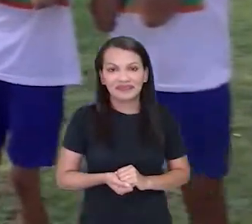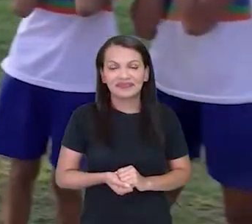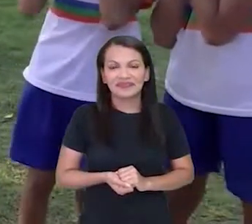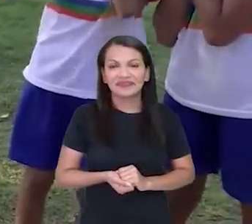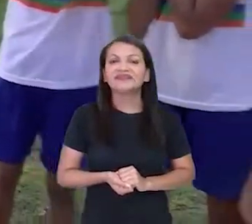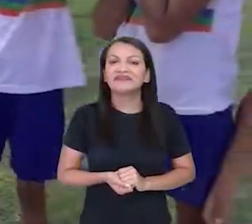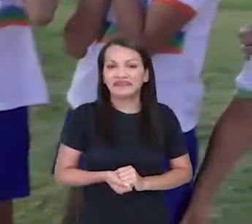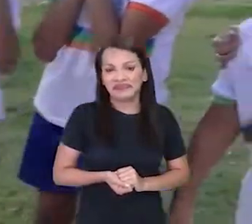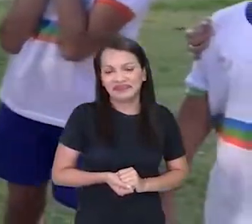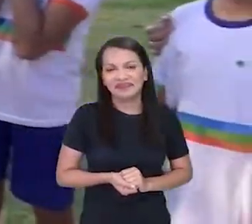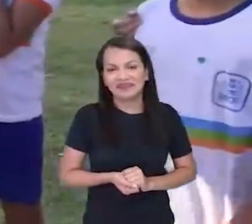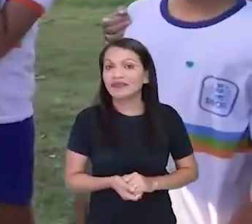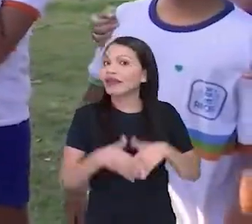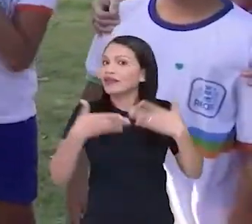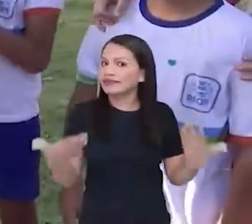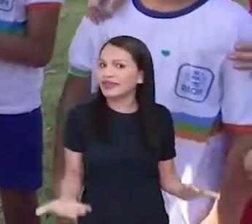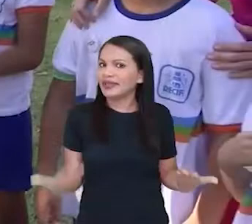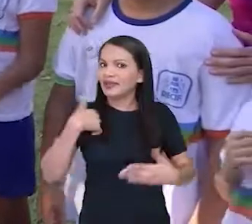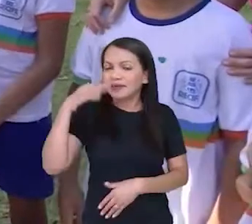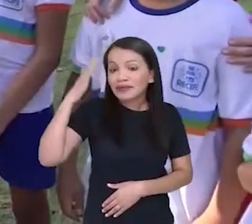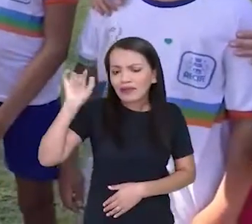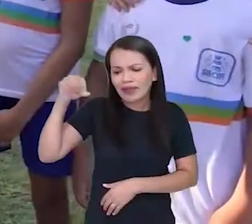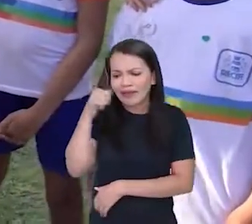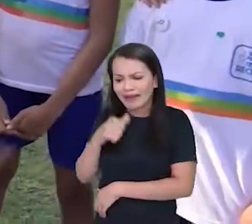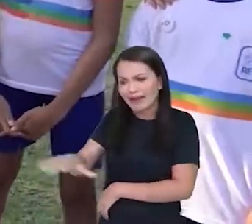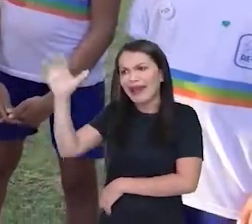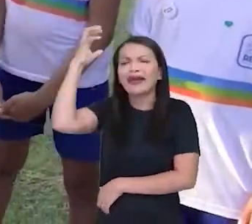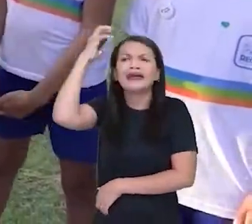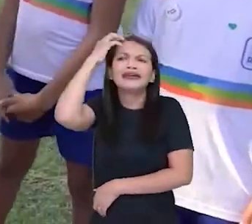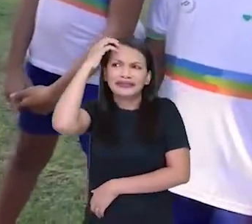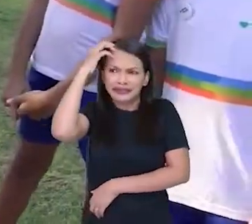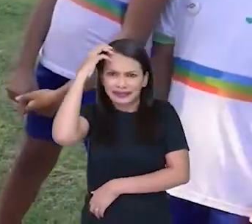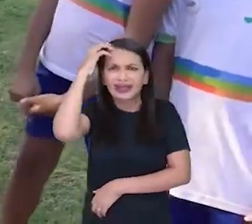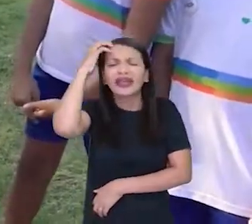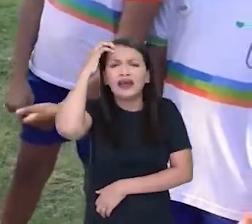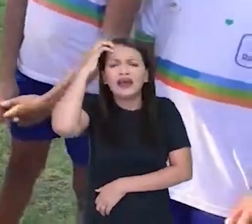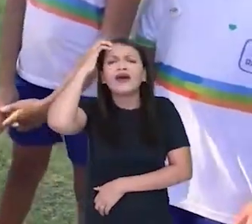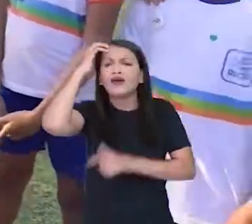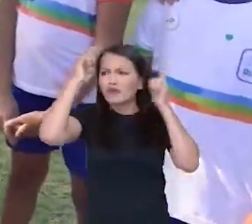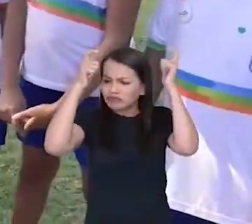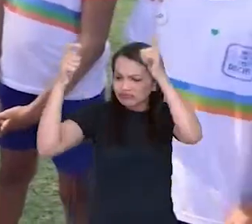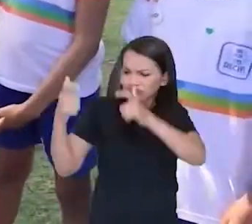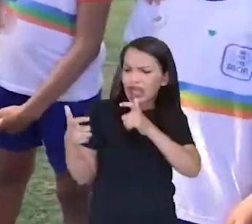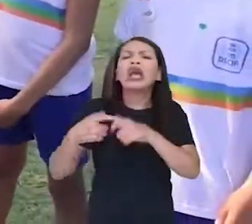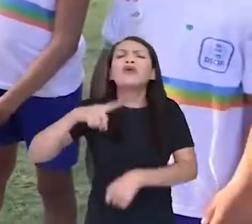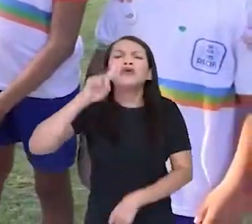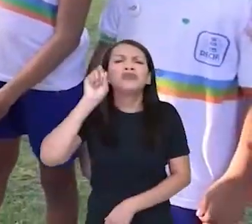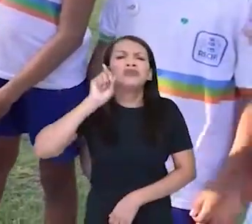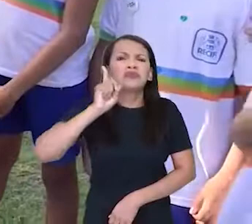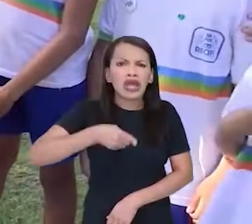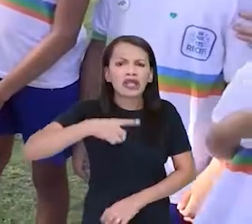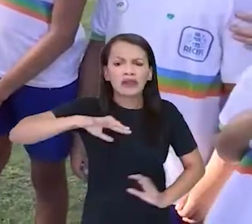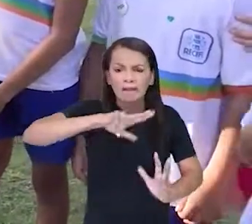embora eu não seja rainha decreto nesse país que